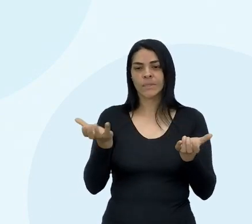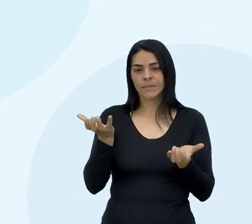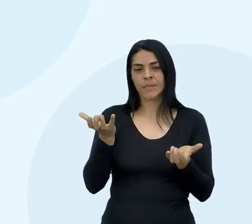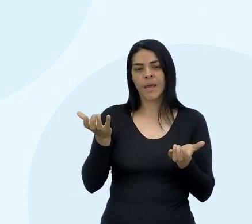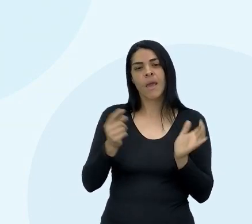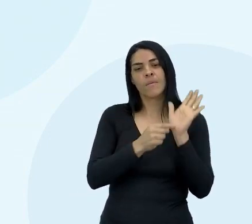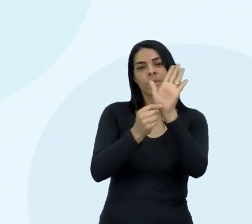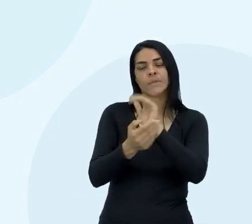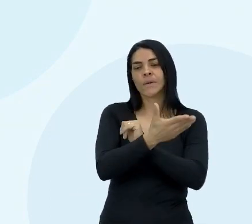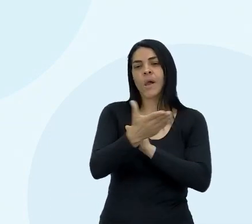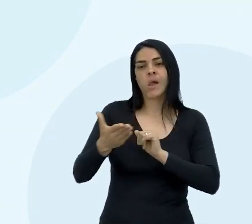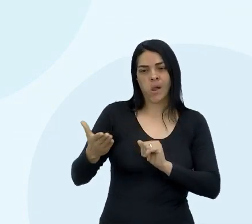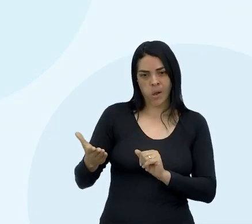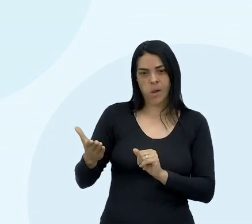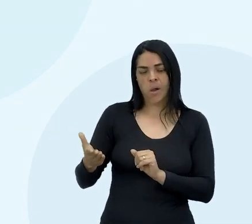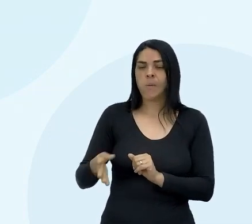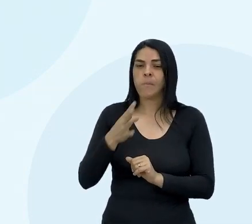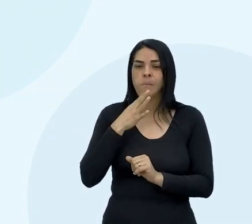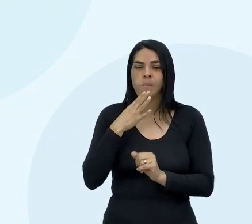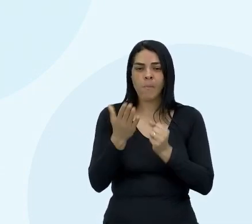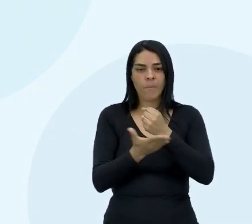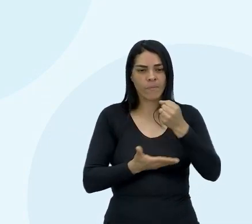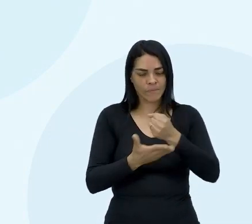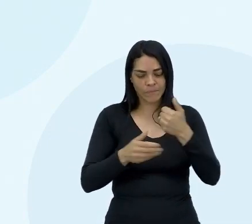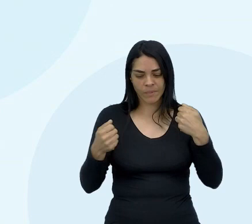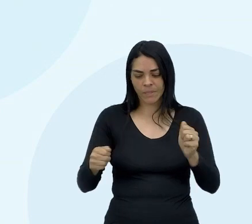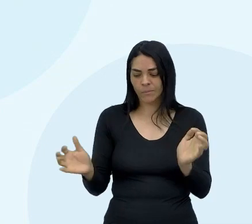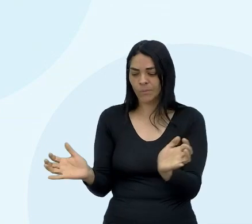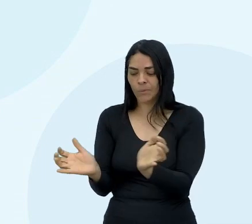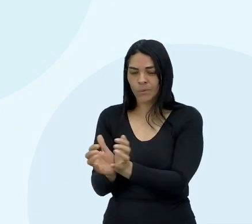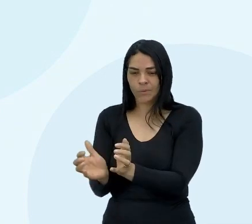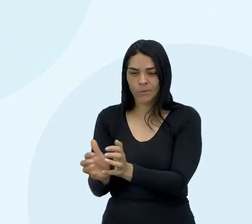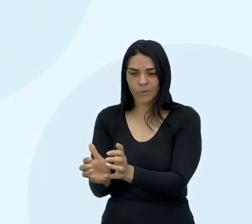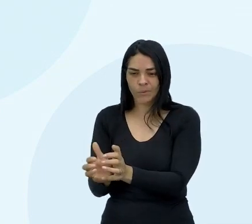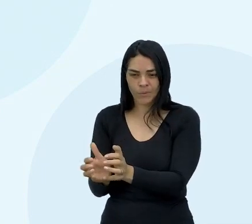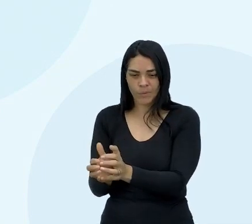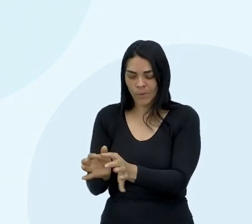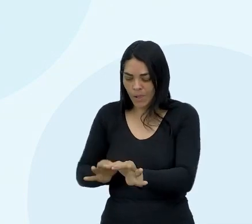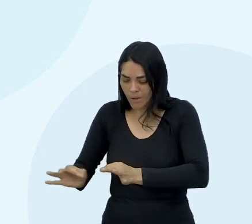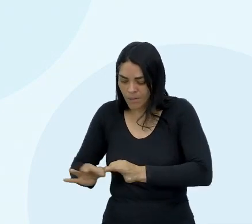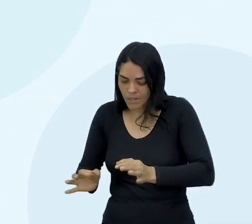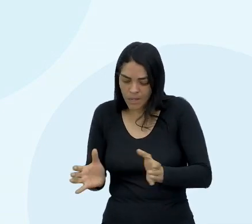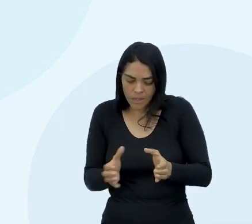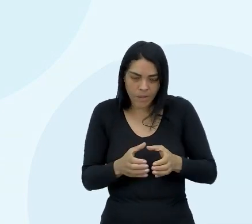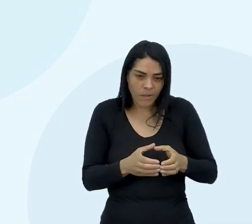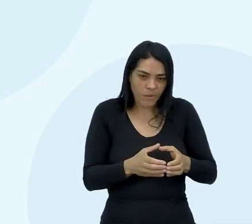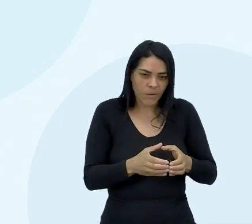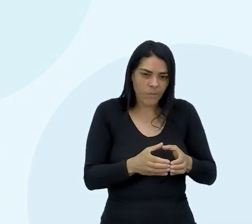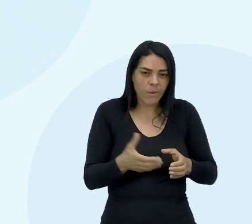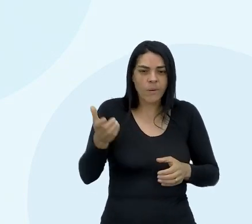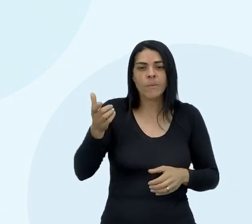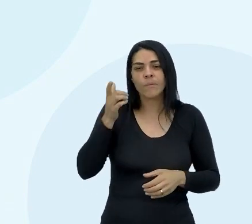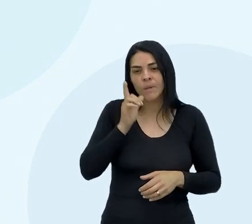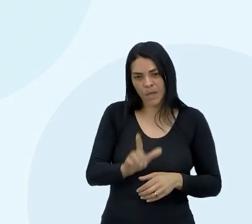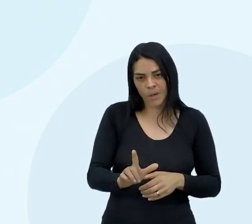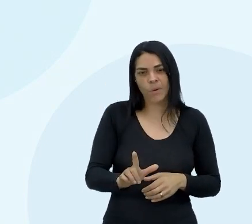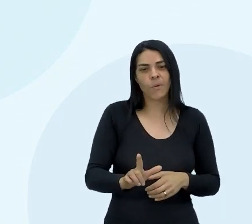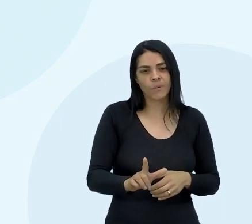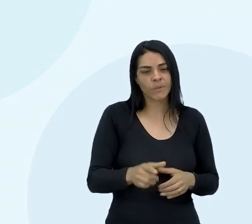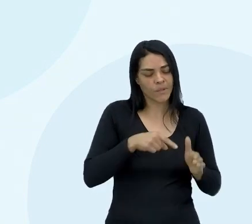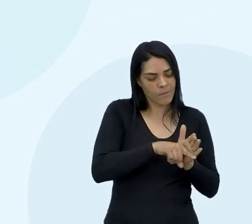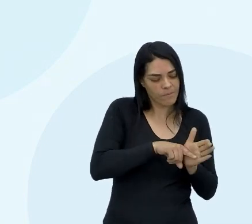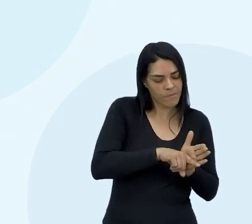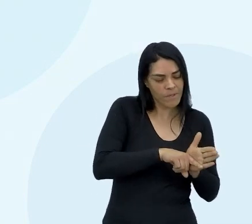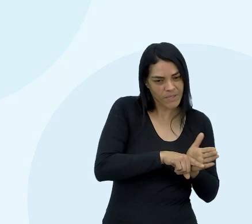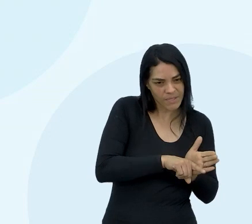bom? Para isso, devemos nos organizar em grupos. Nós vamos nos organizar em grupos para realizar uma